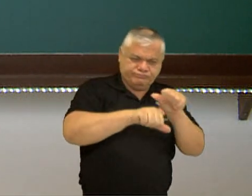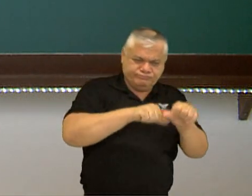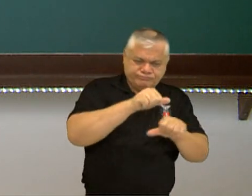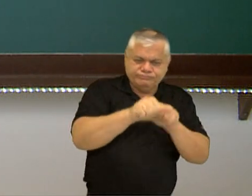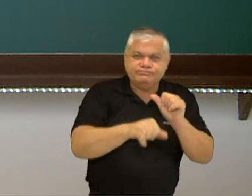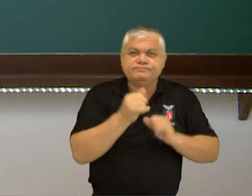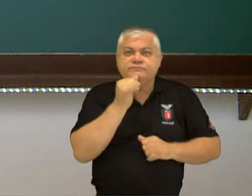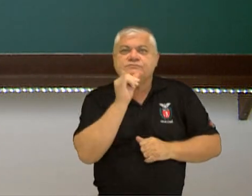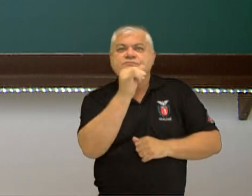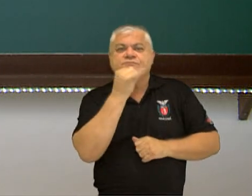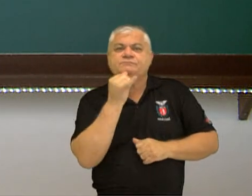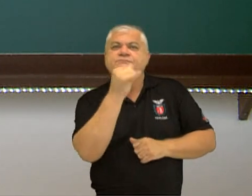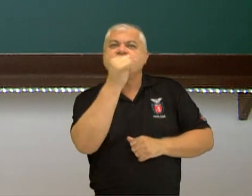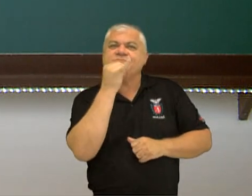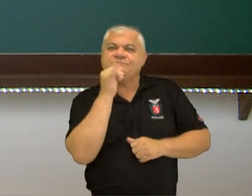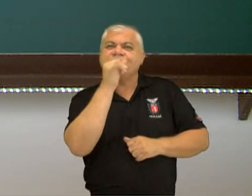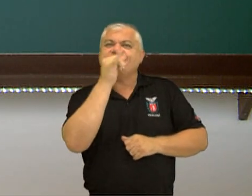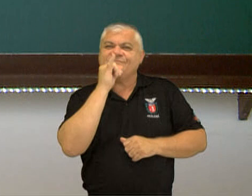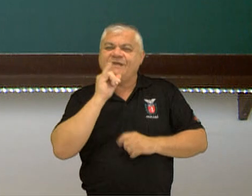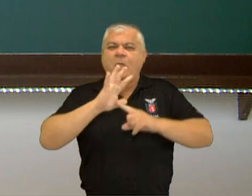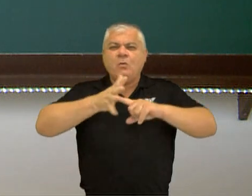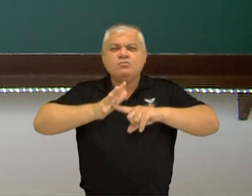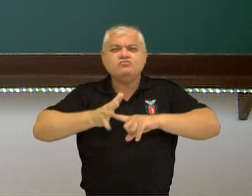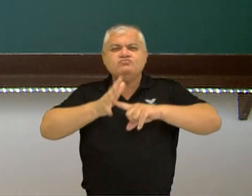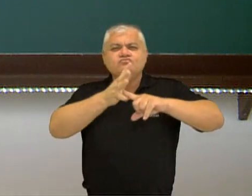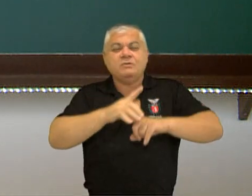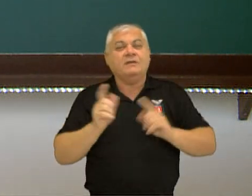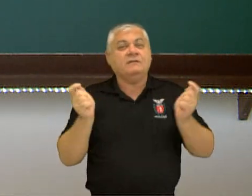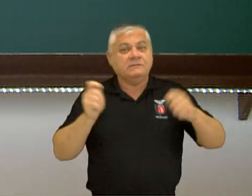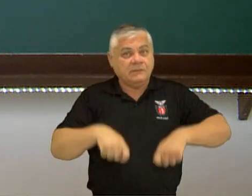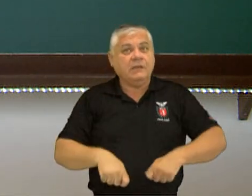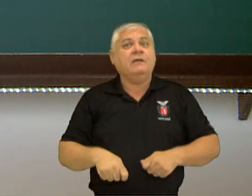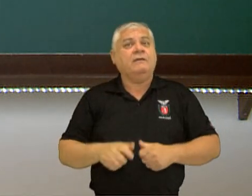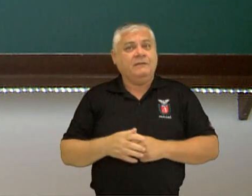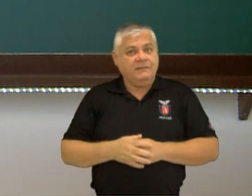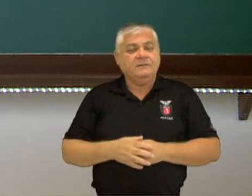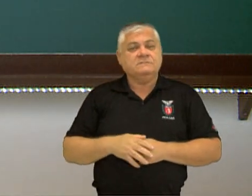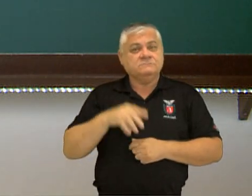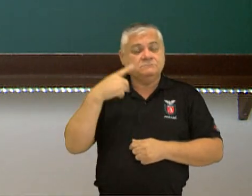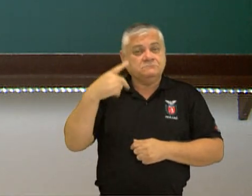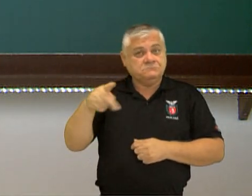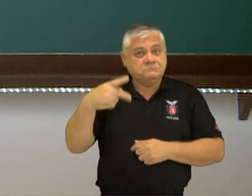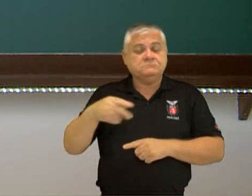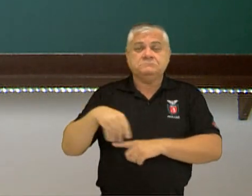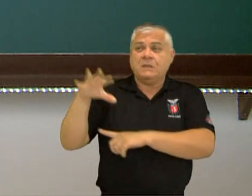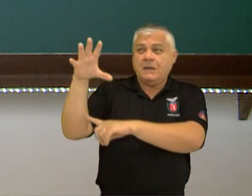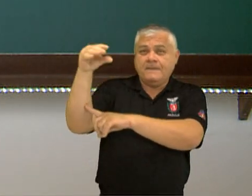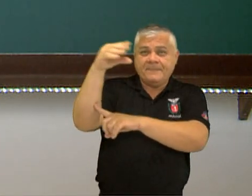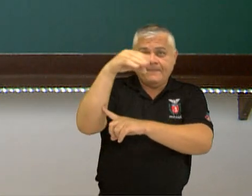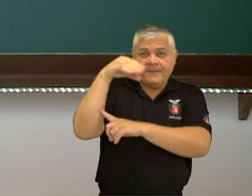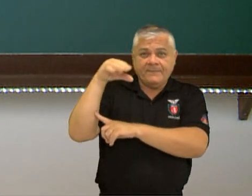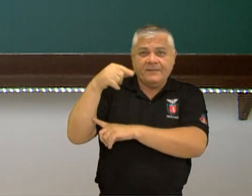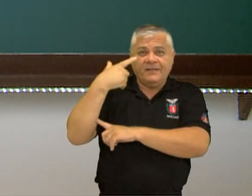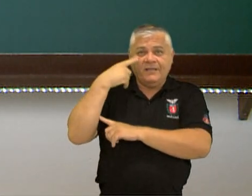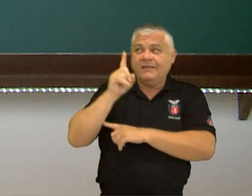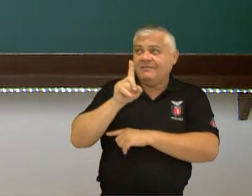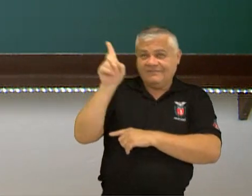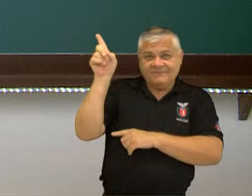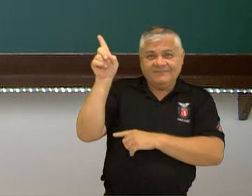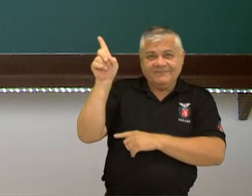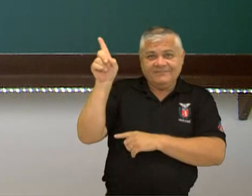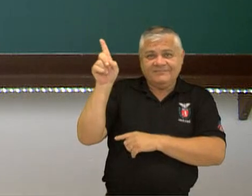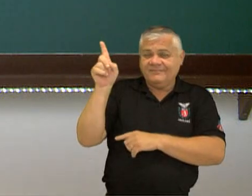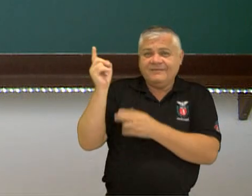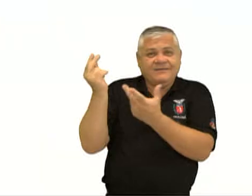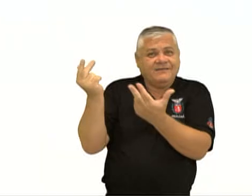para garantir o funcionamento dos sistemas, que é exatamente essas informações que você está vendo aqui na tela, que